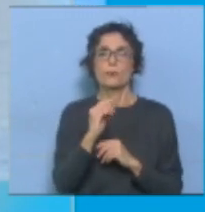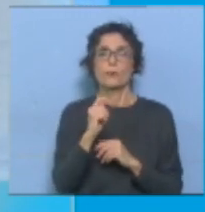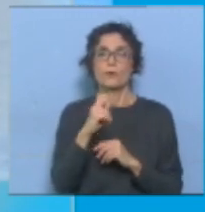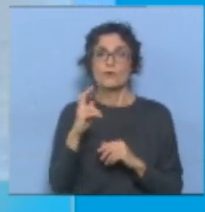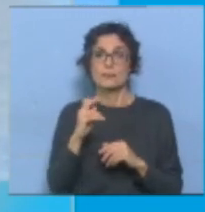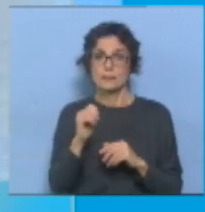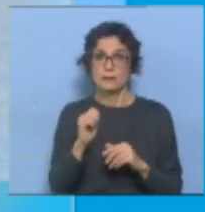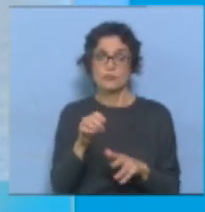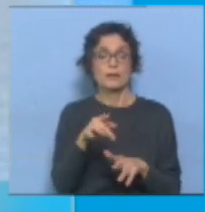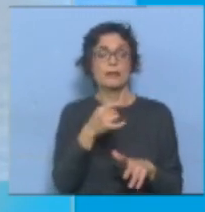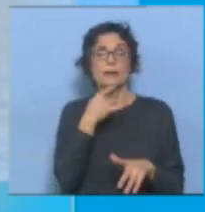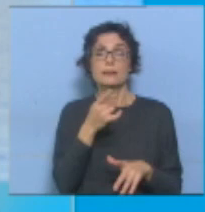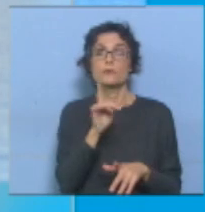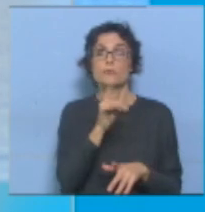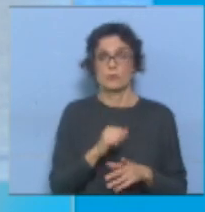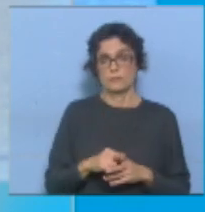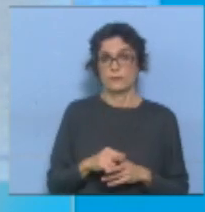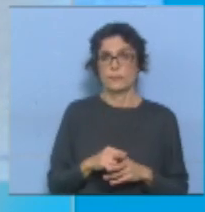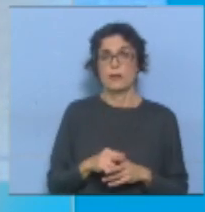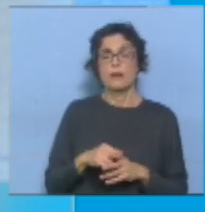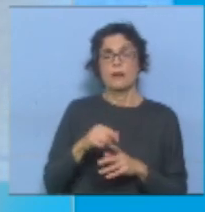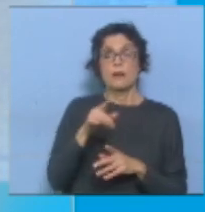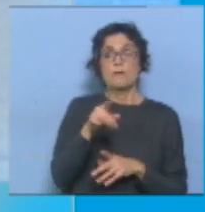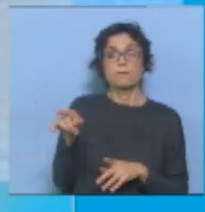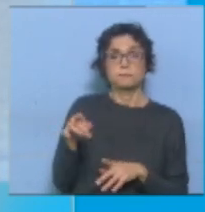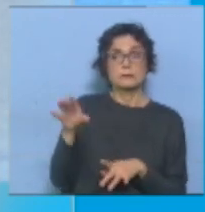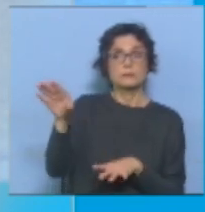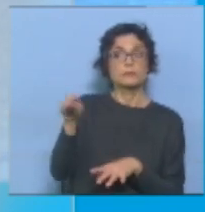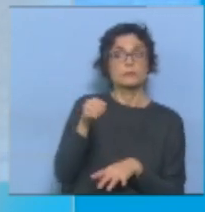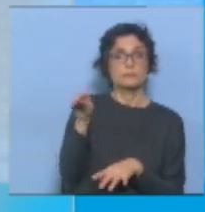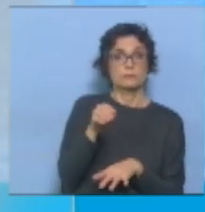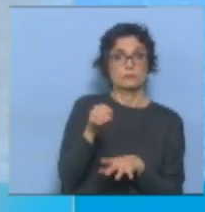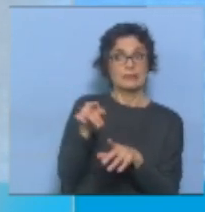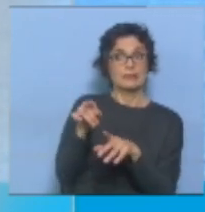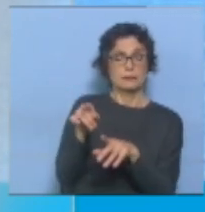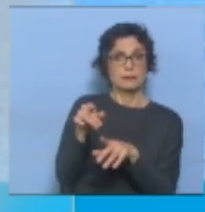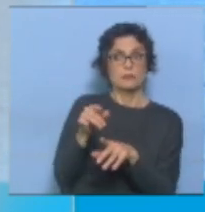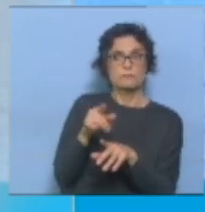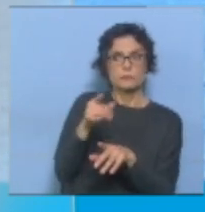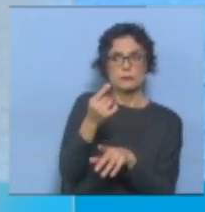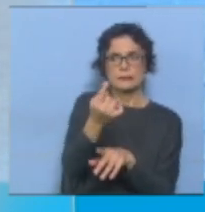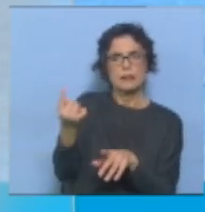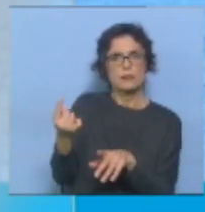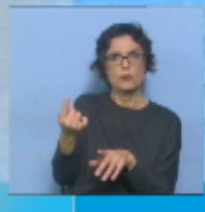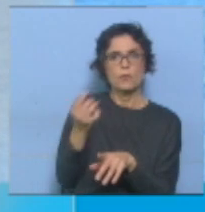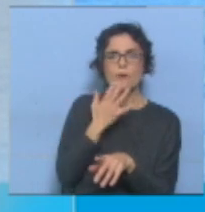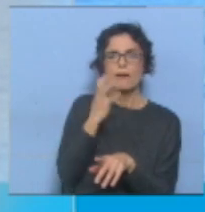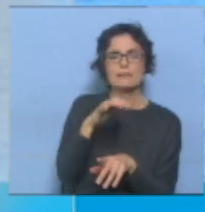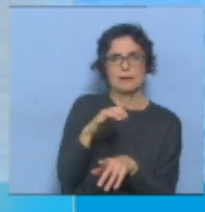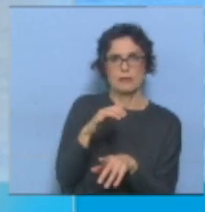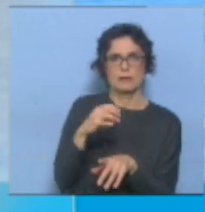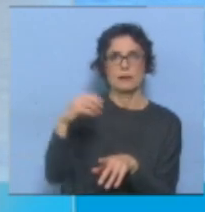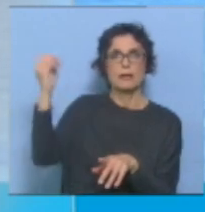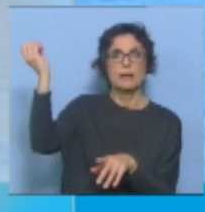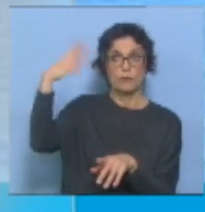muito concreta, diz aos discípulos que são chamados a ser sal e luz. Isto é, agir em conformidade.